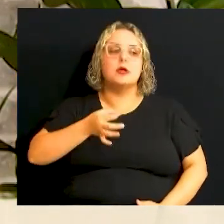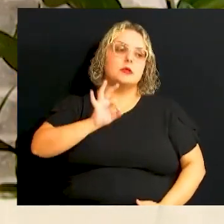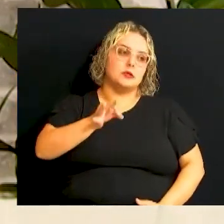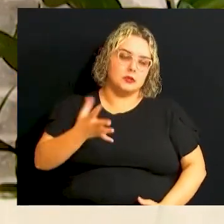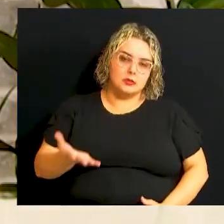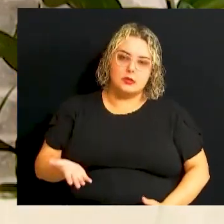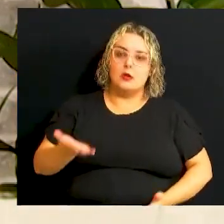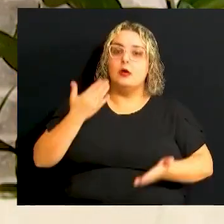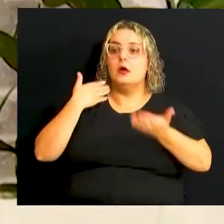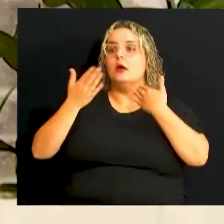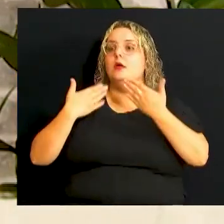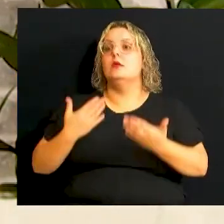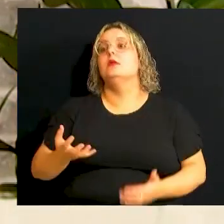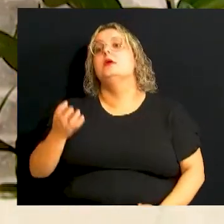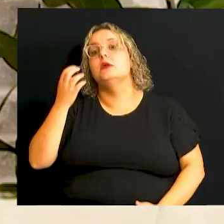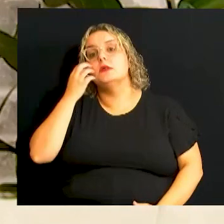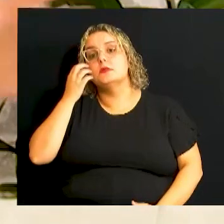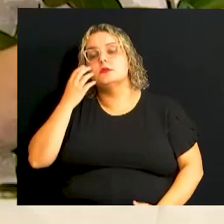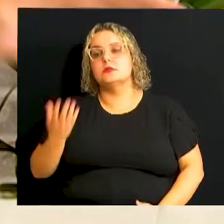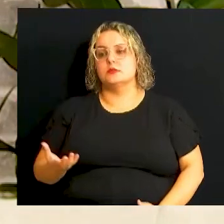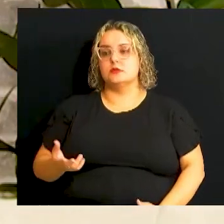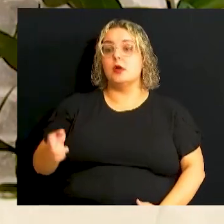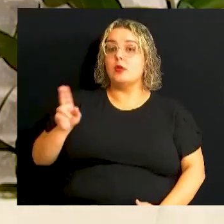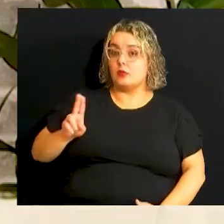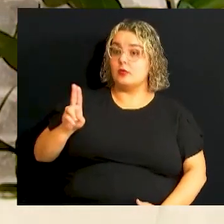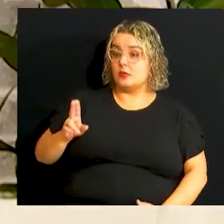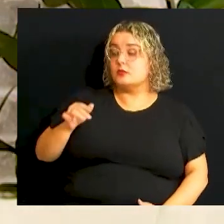frustração. Sim, sem dúvida. Então é a conversa, André. Nesse